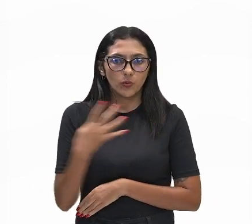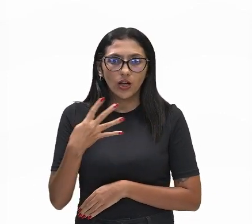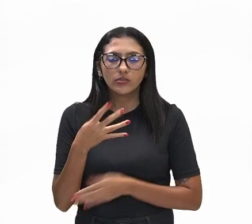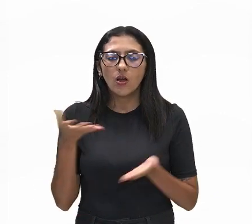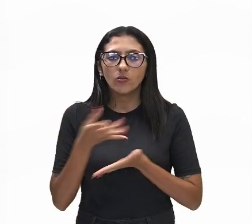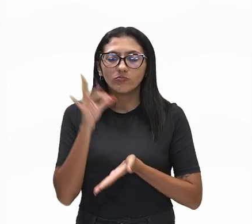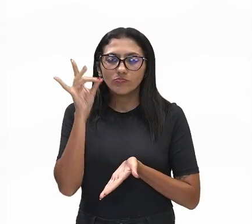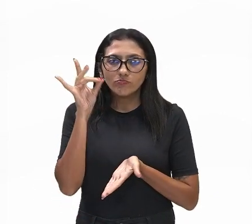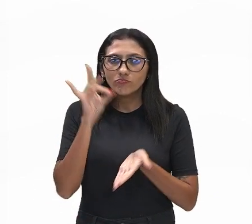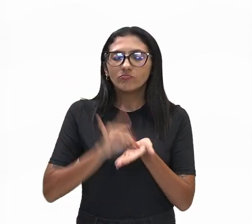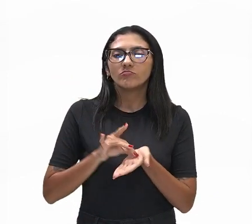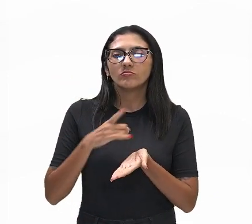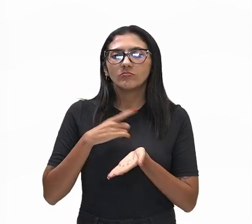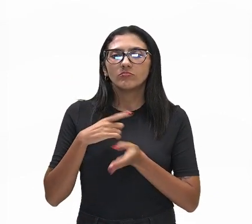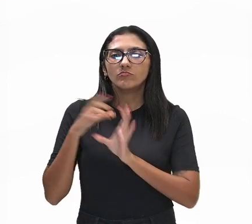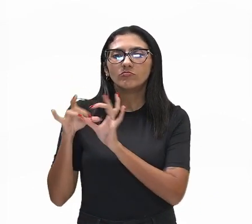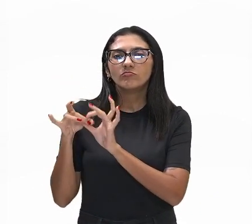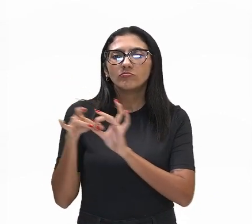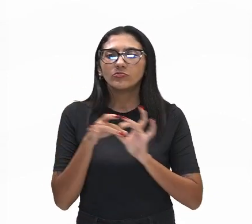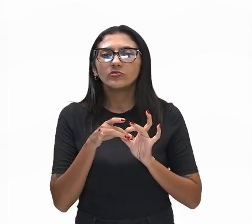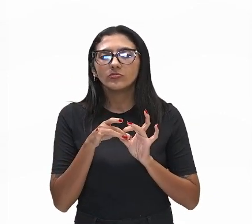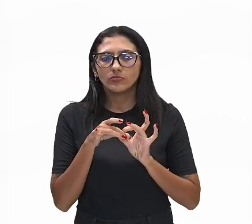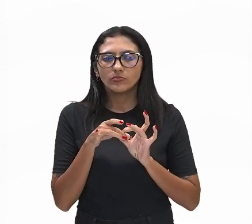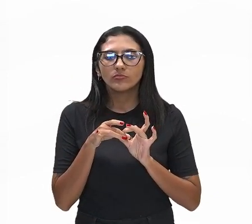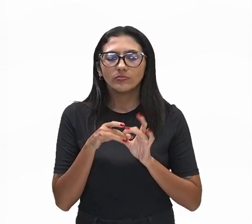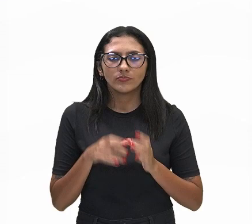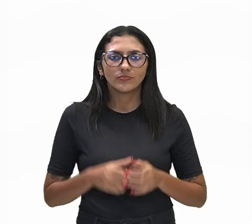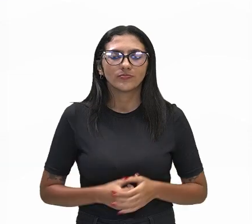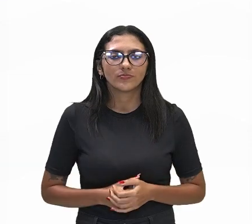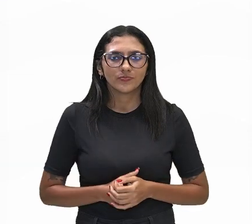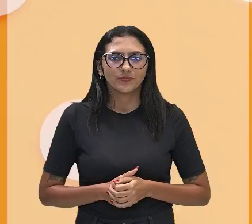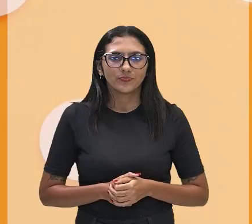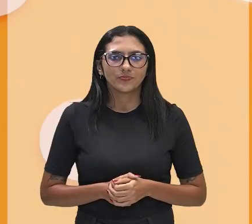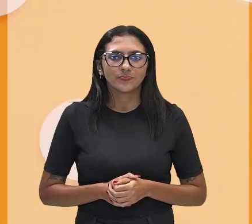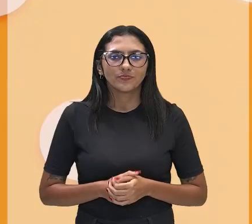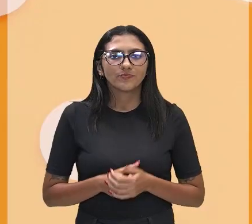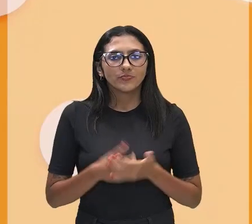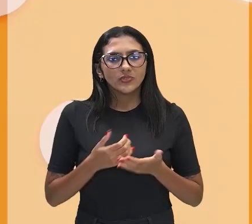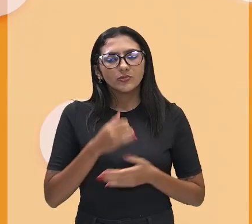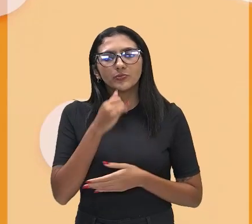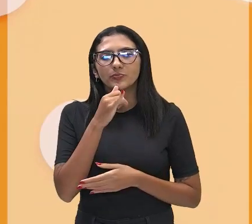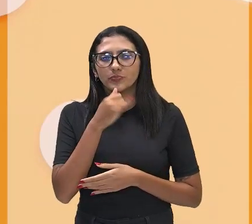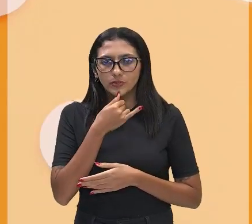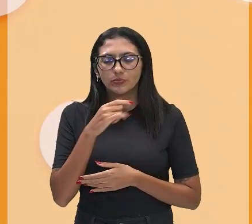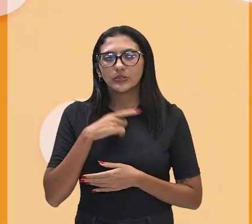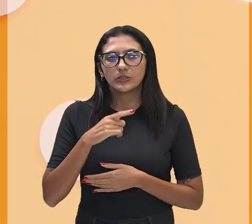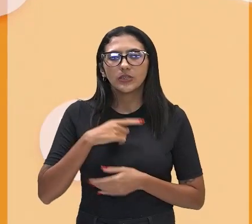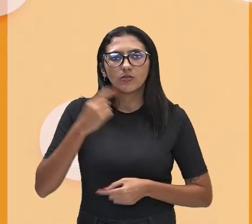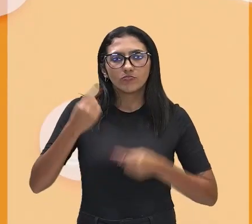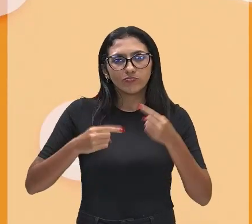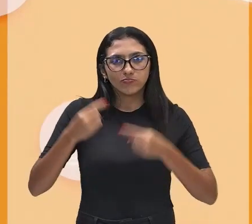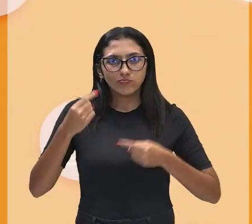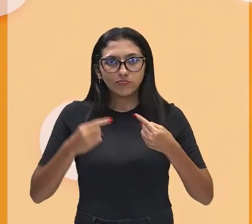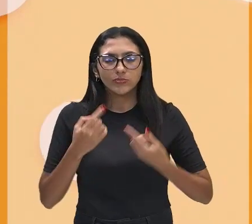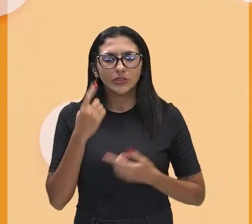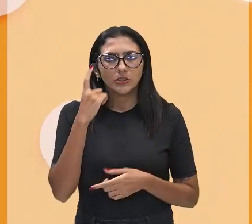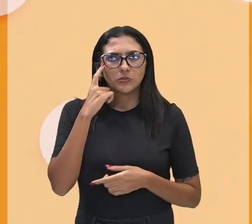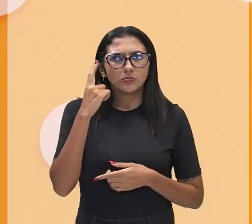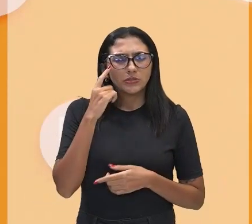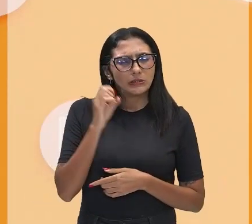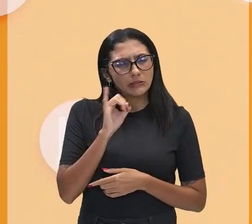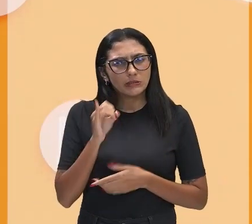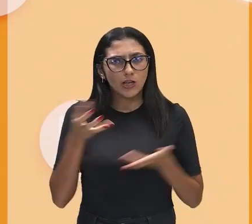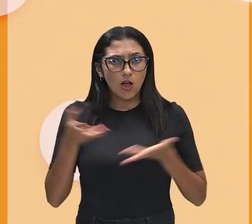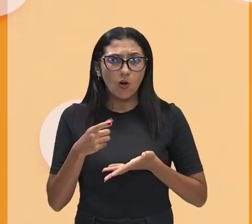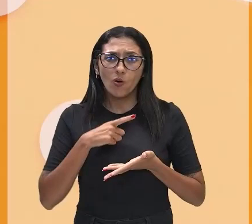realmente incorporado a Azerbaijão. Então, infelizmente, acaba tendo esse conflito. Será que agora em 2024 vai